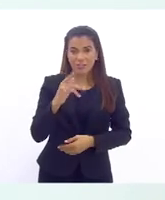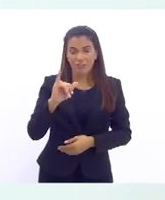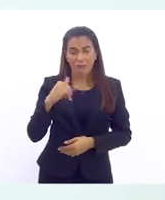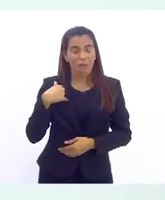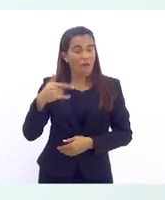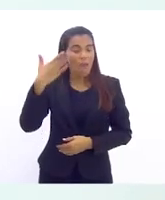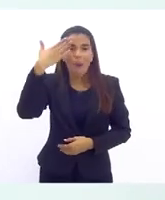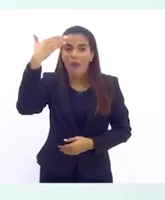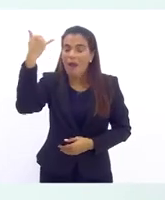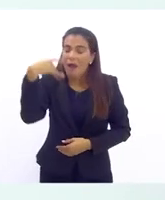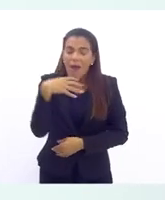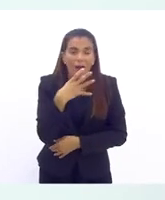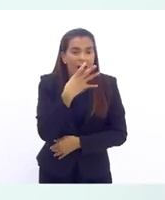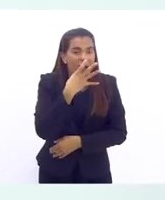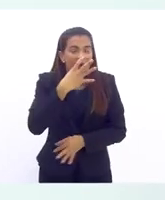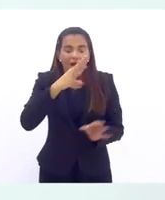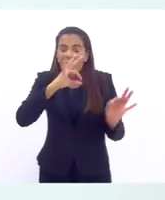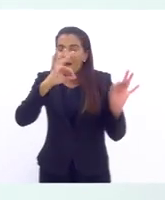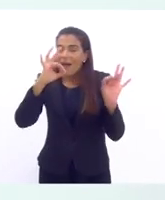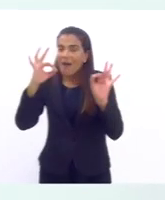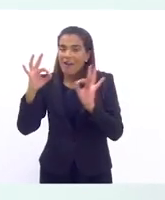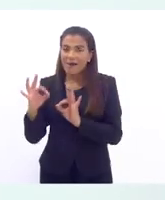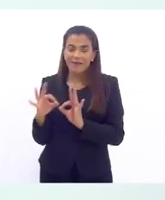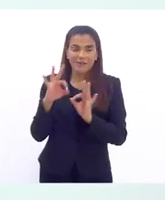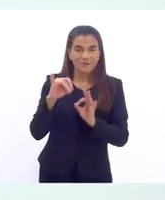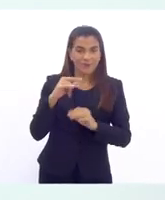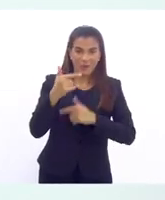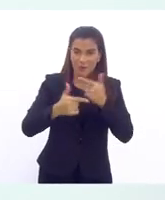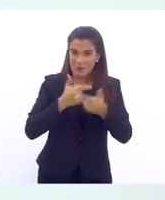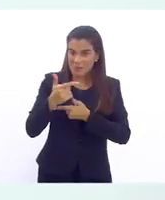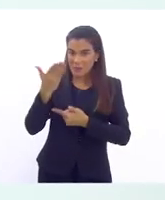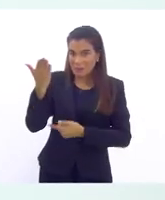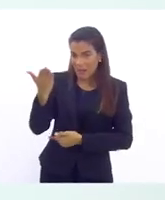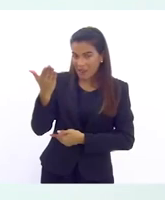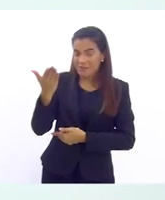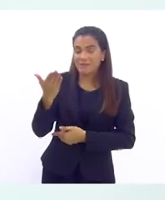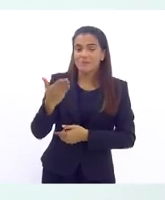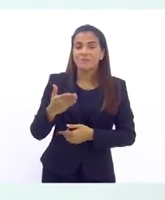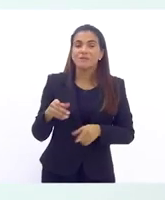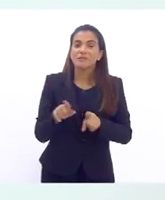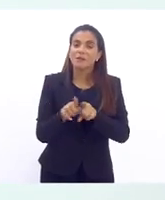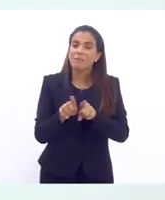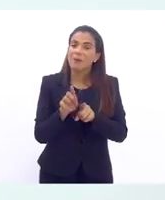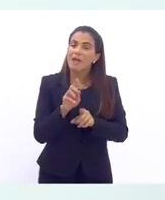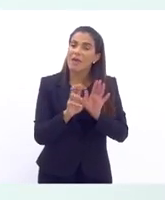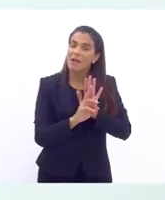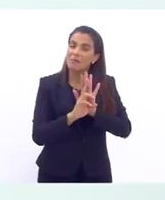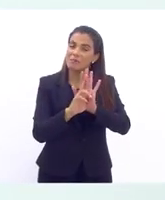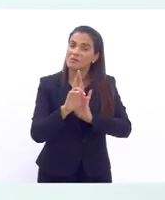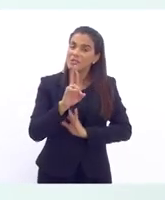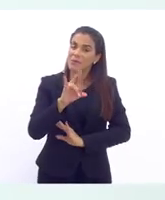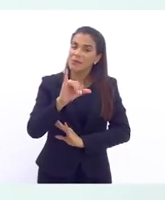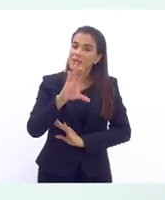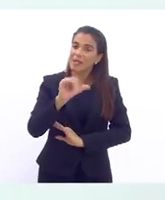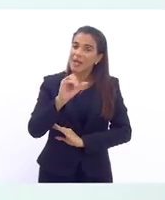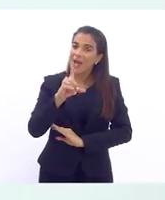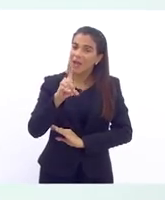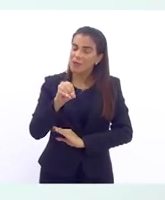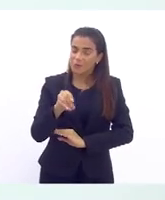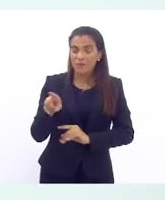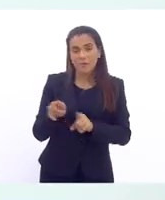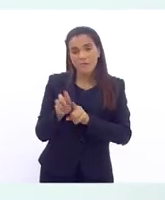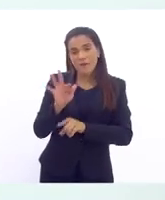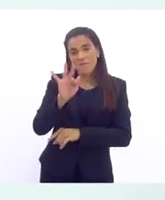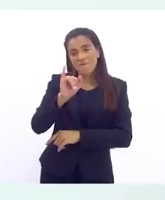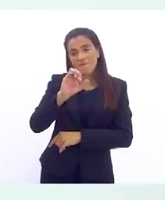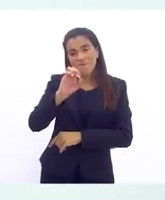que ele vem desenvolvendo e em nome né do Ricardo quero parabenizar né o fio